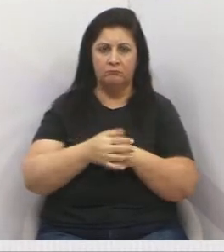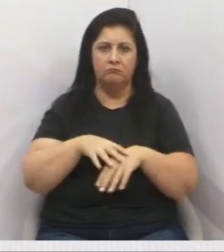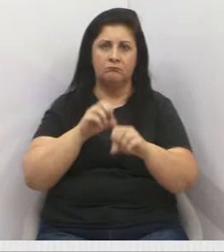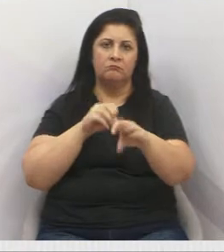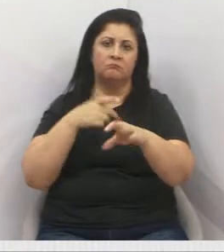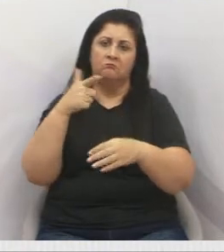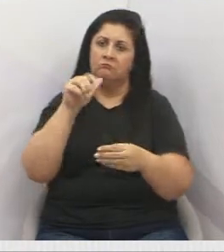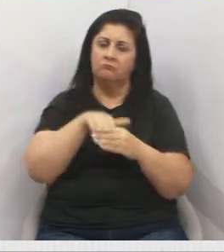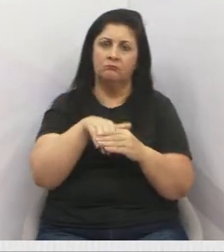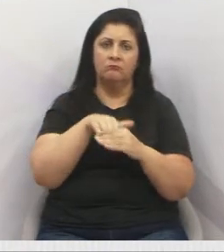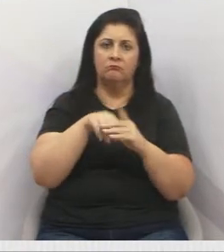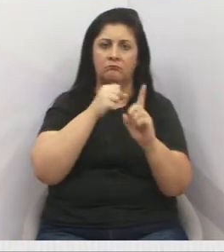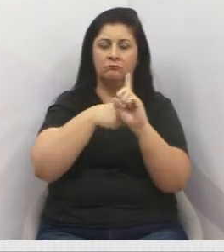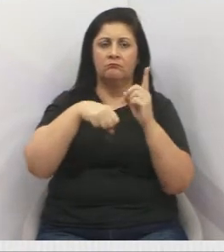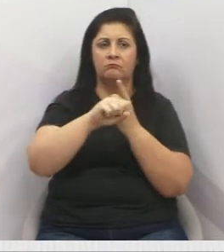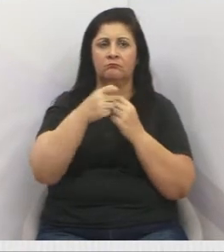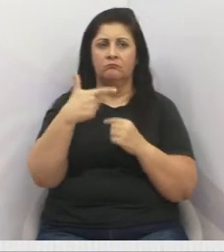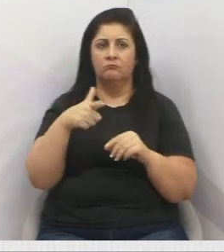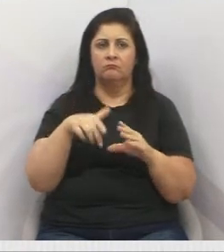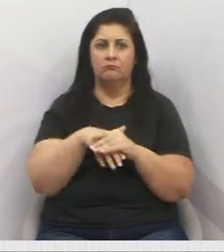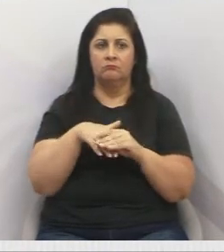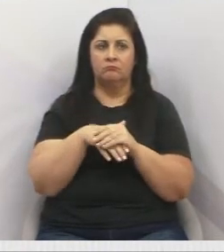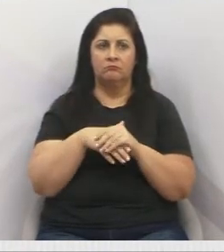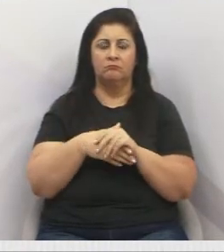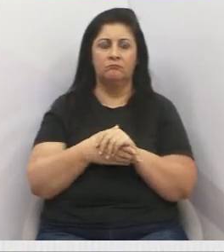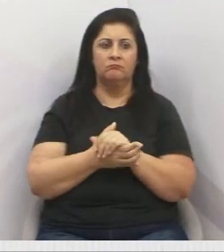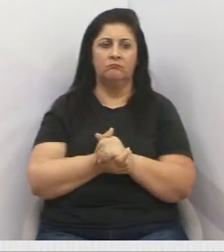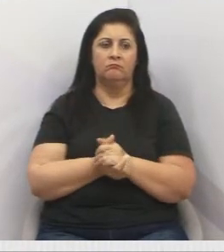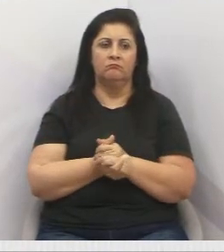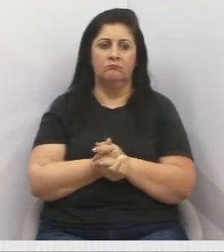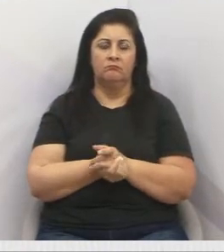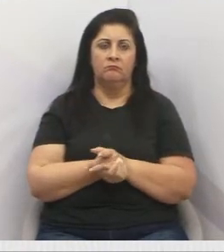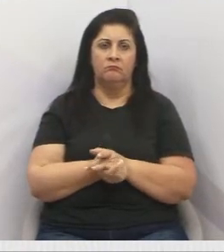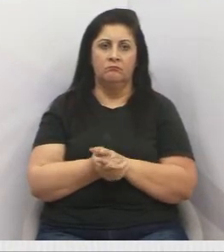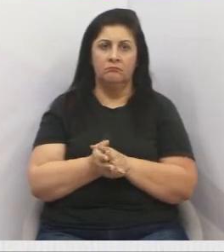acadêmicas em branco e organização da sociedade civil em branco.